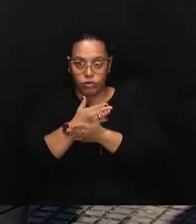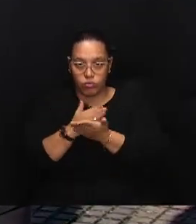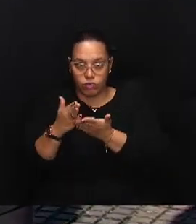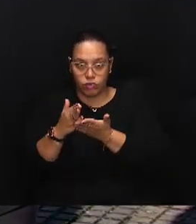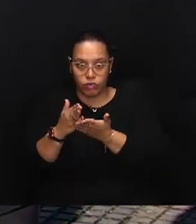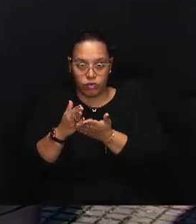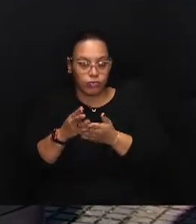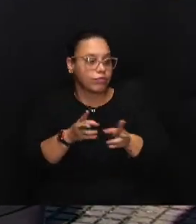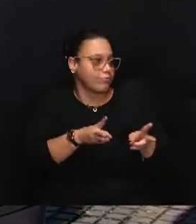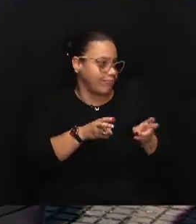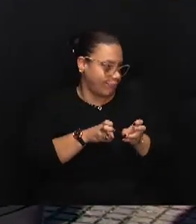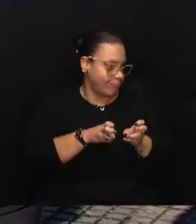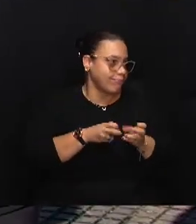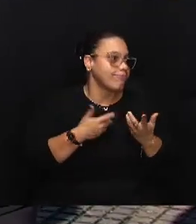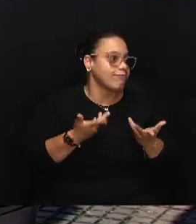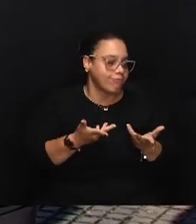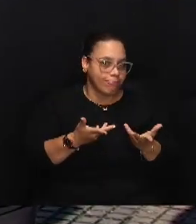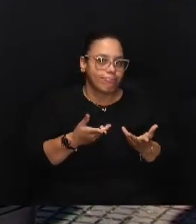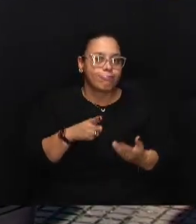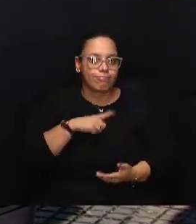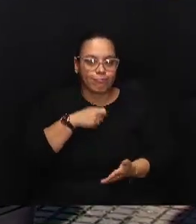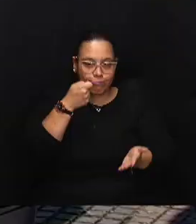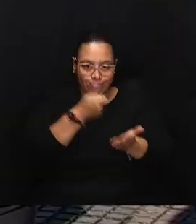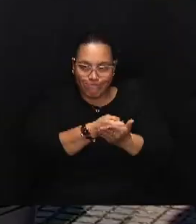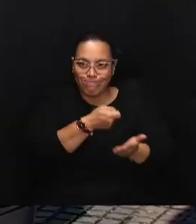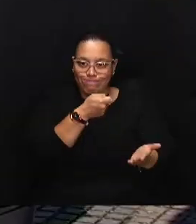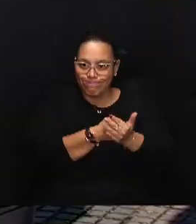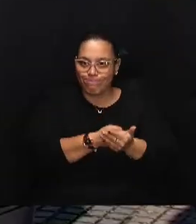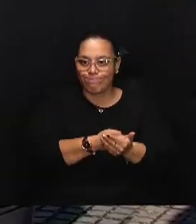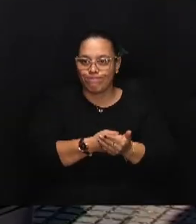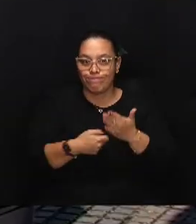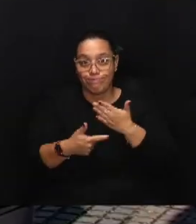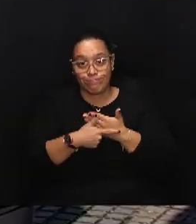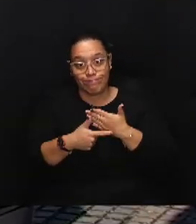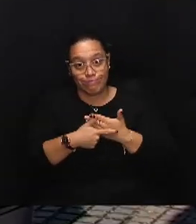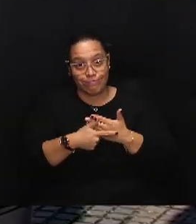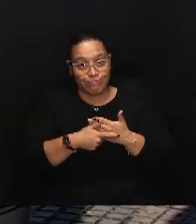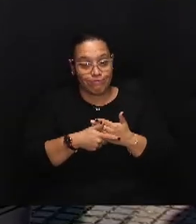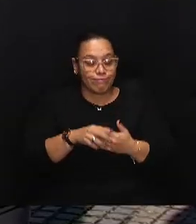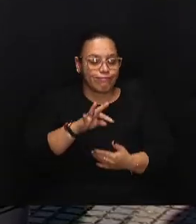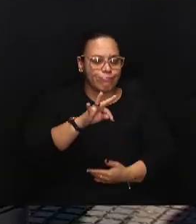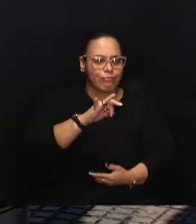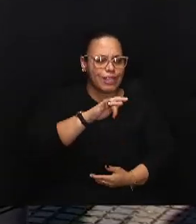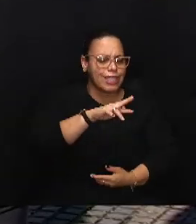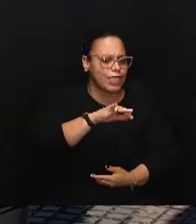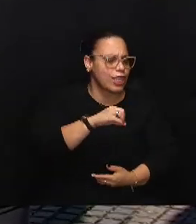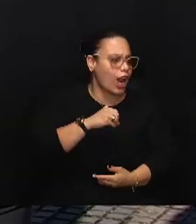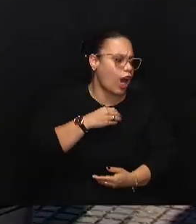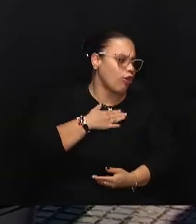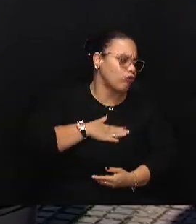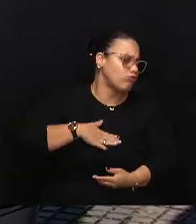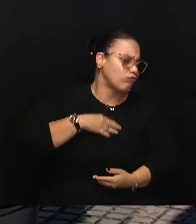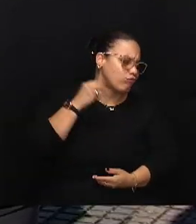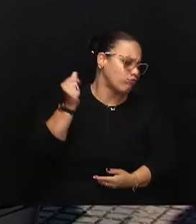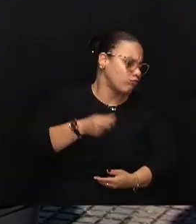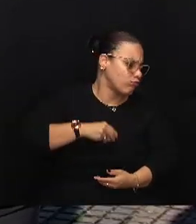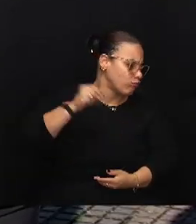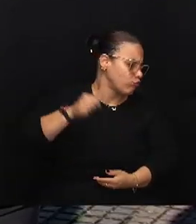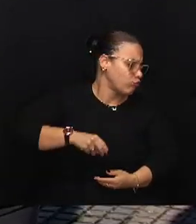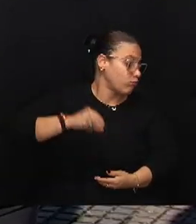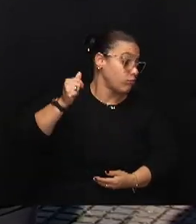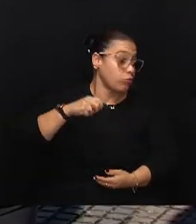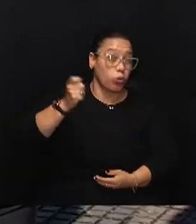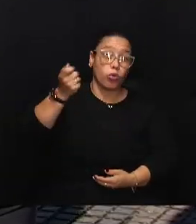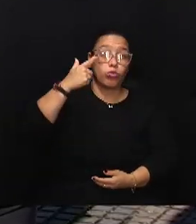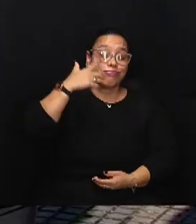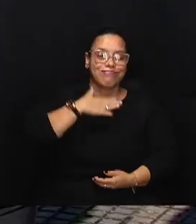nosso reconhecer, passeio. Né, quem teve que cumprir esse papel. Pois é. Né? Tiago, foi um prazer. Eu ficaria aqui horas e horas e horas, mesmo nesse